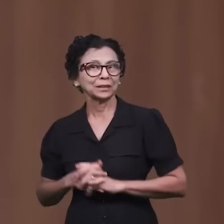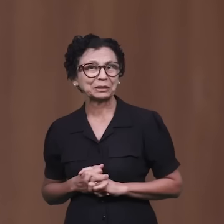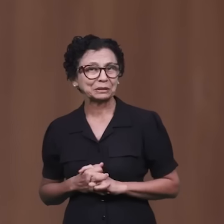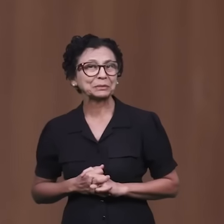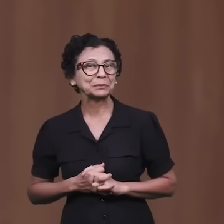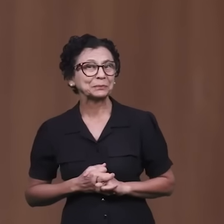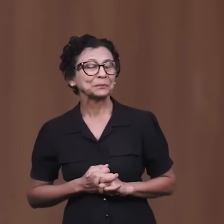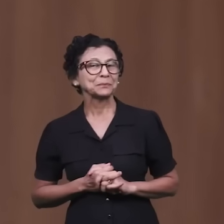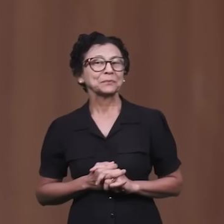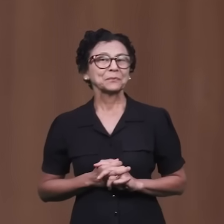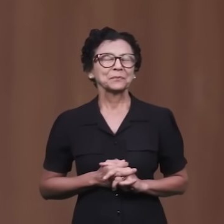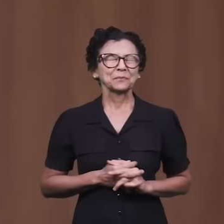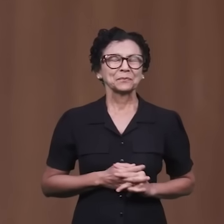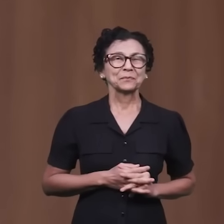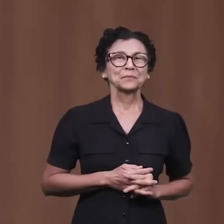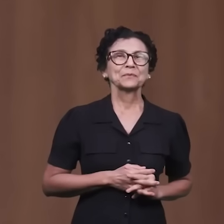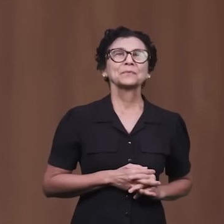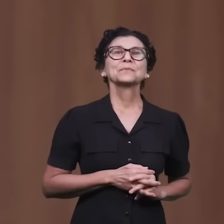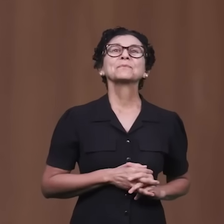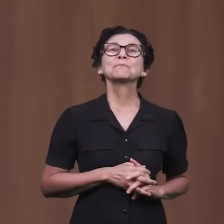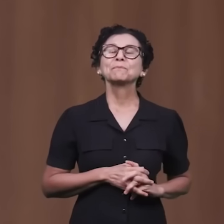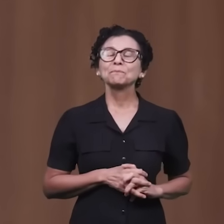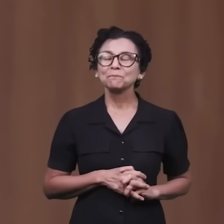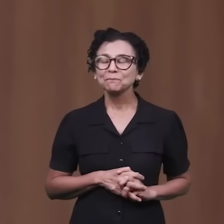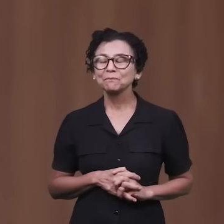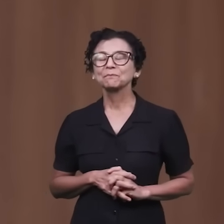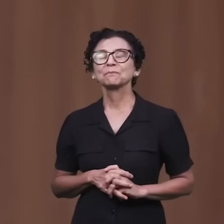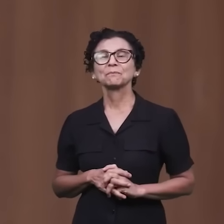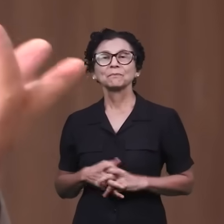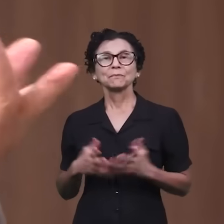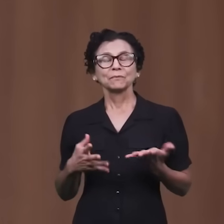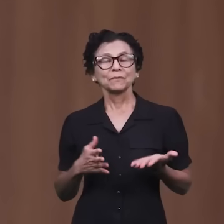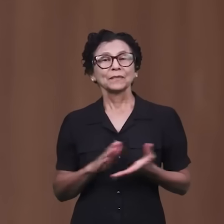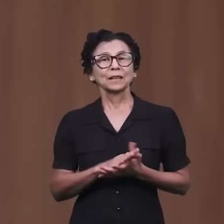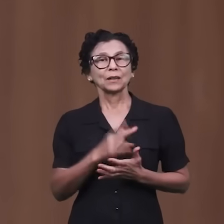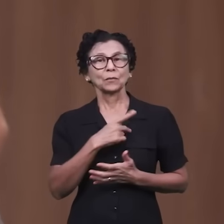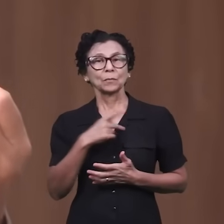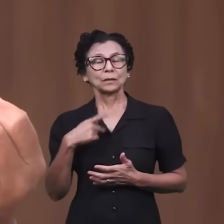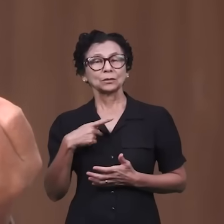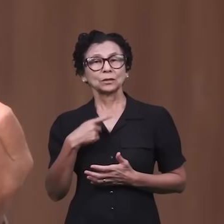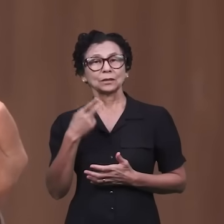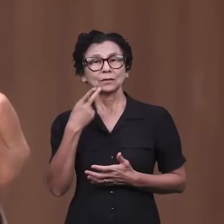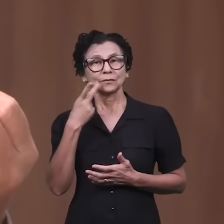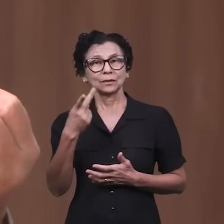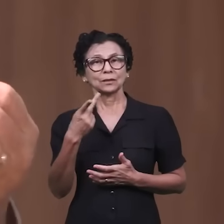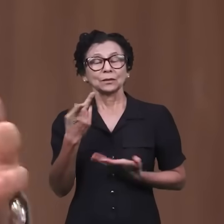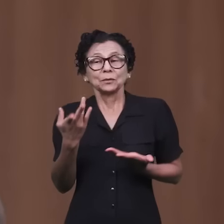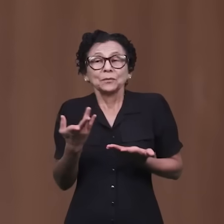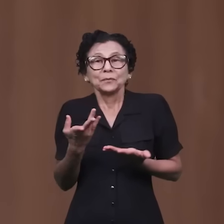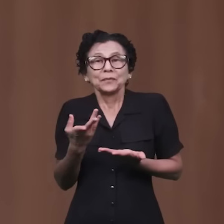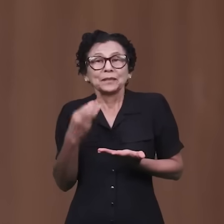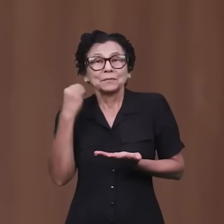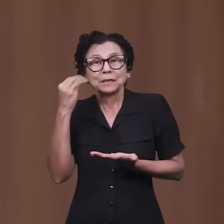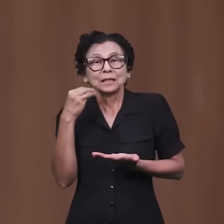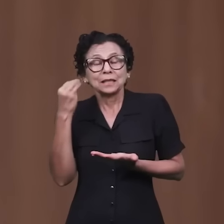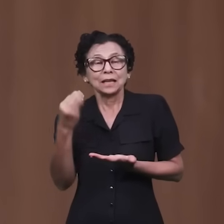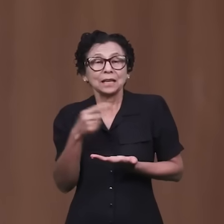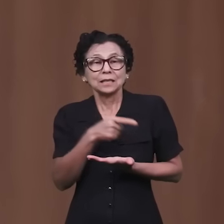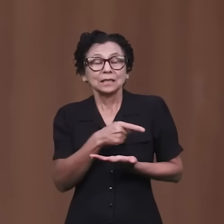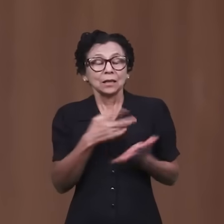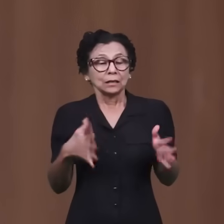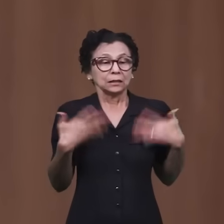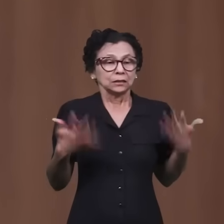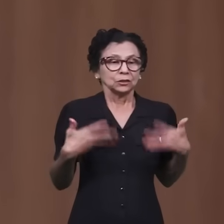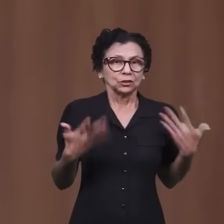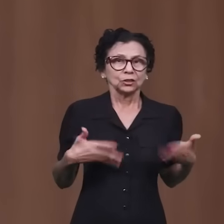essas crianças passaram na escola secular. Que coisa! Isso foi um testemunho do pastor Artini. Que coisa! Criou neles um estímulo para